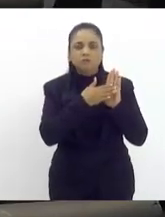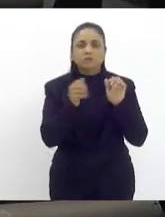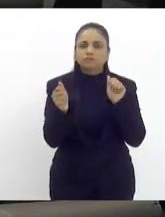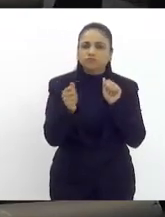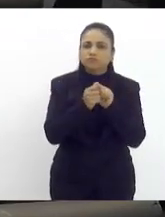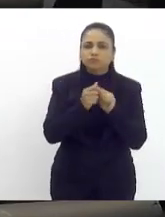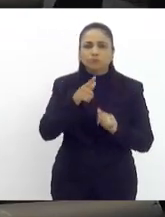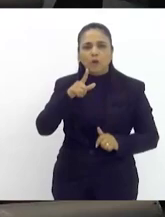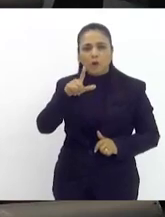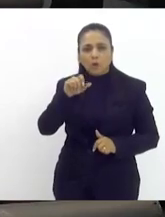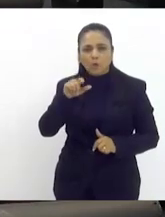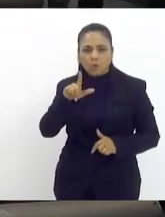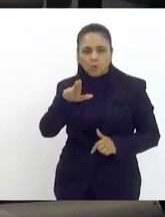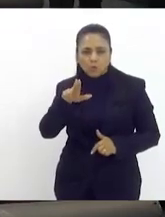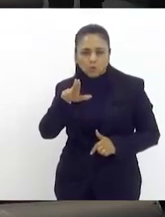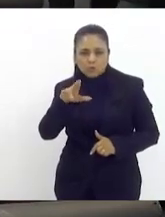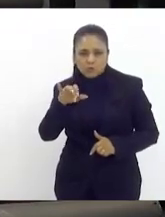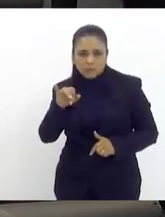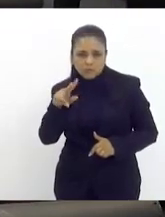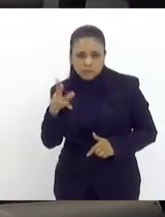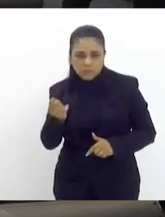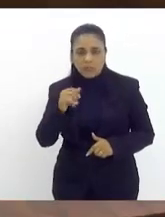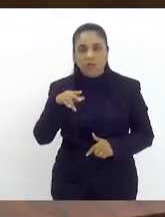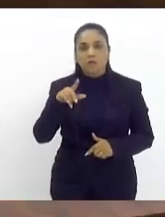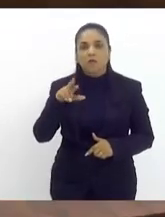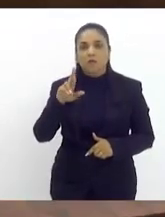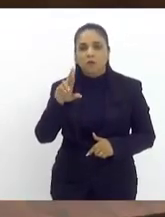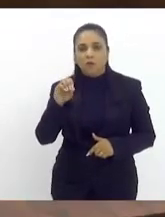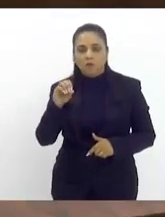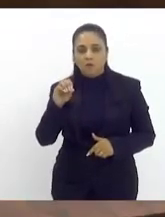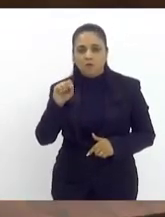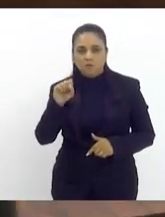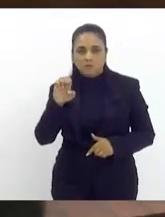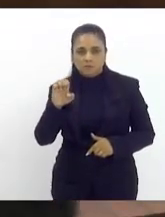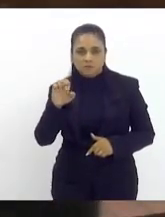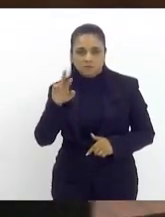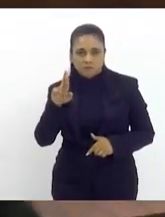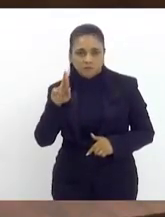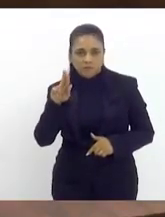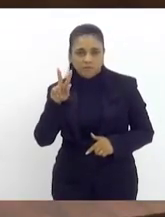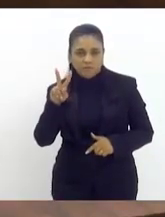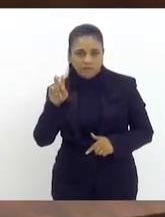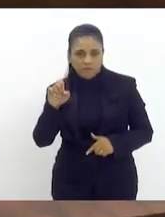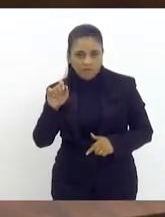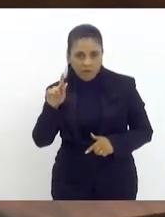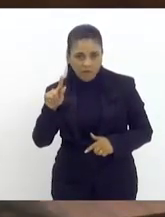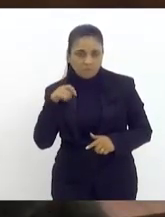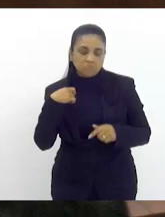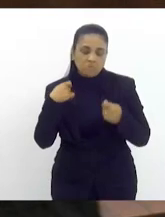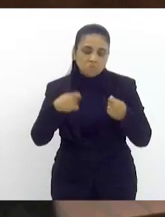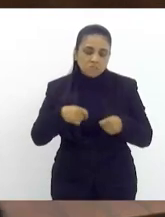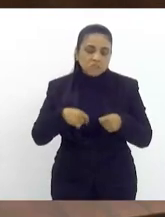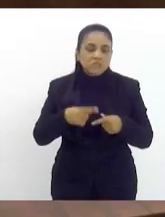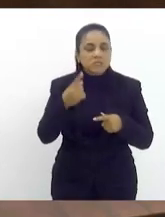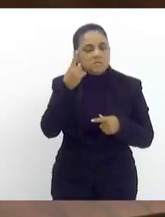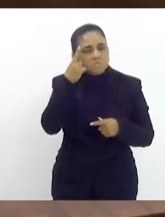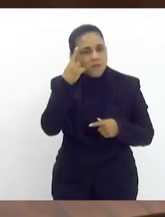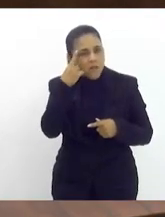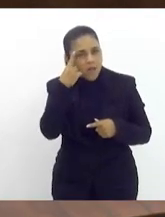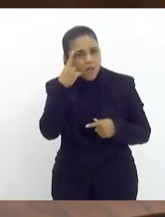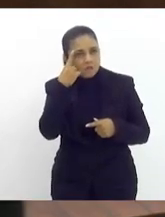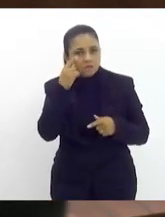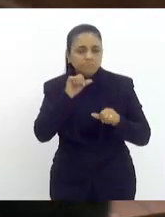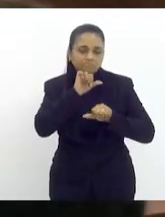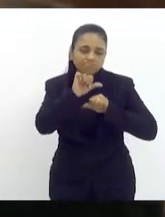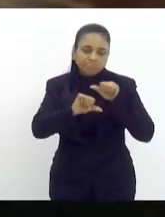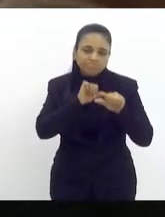deputado Rosenberg, tenho na minha mente, no meu coração, de que a gente precisa fazer duas alterações